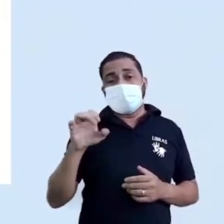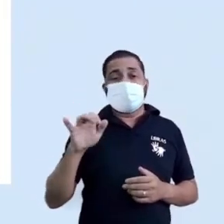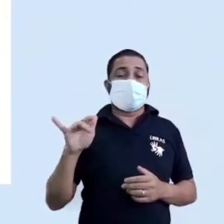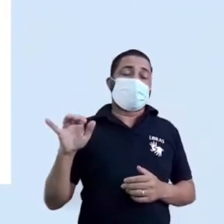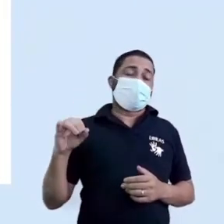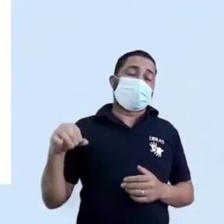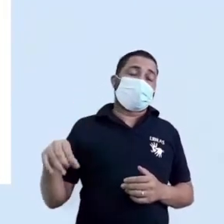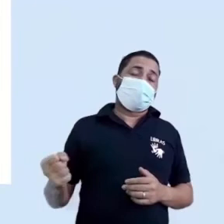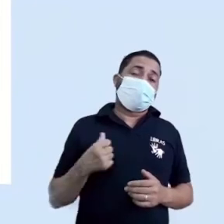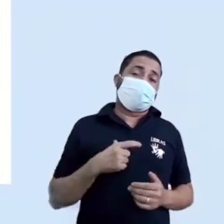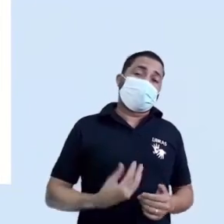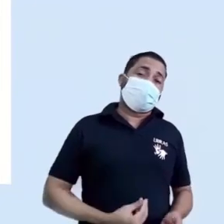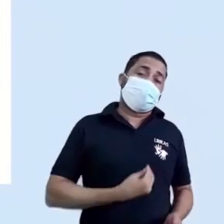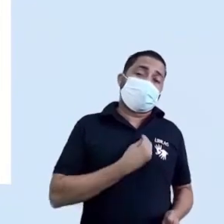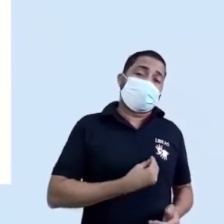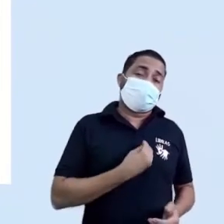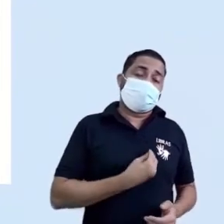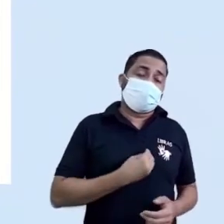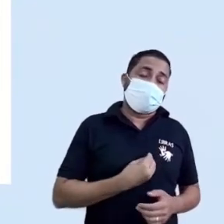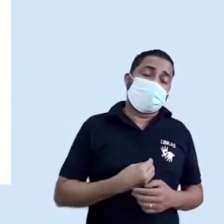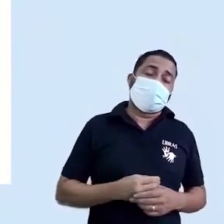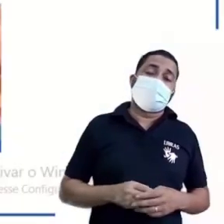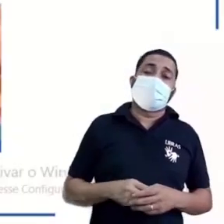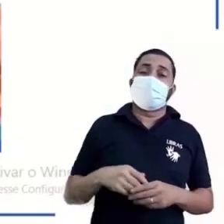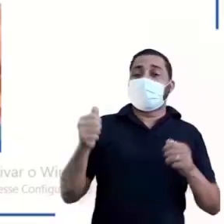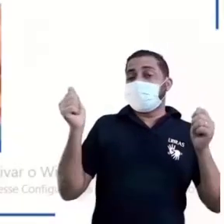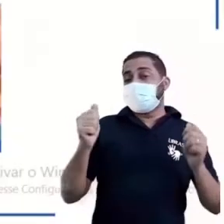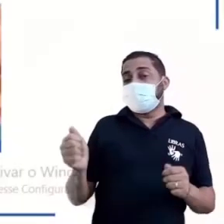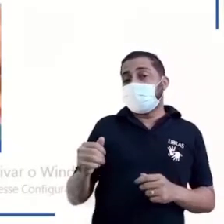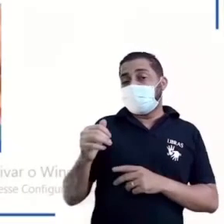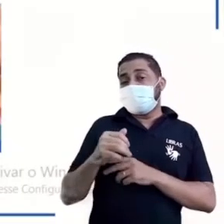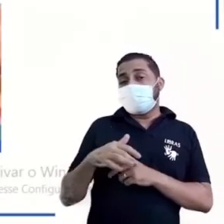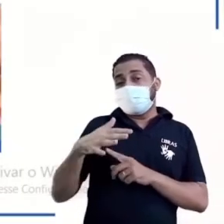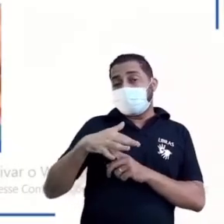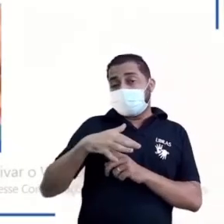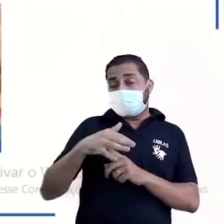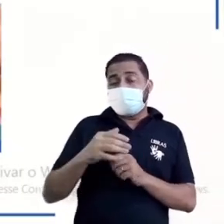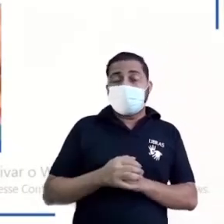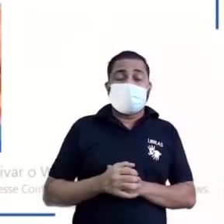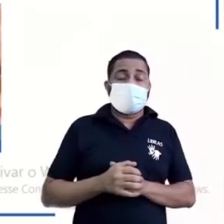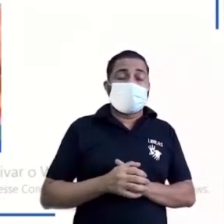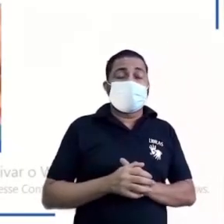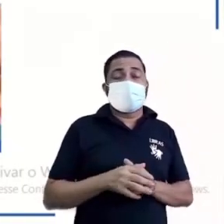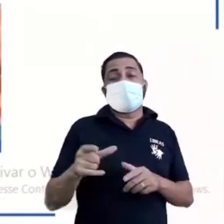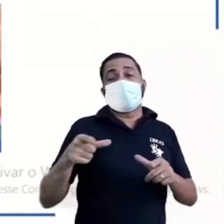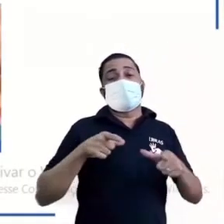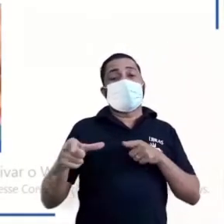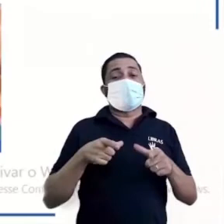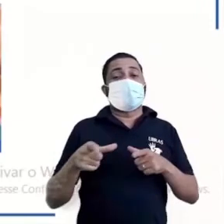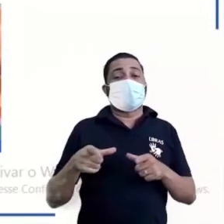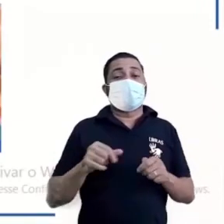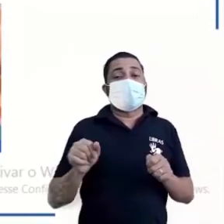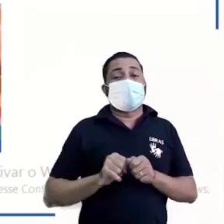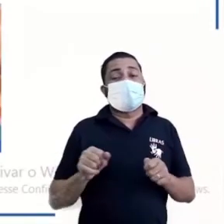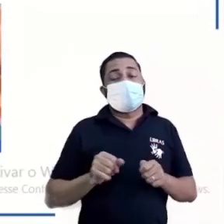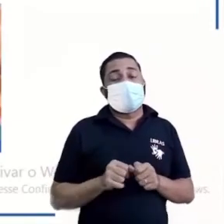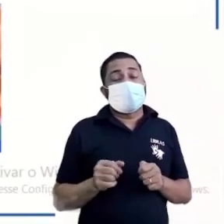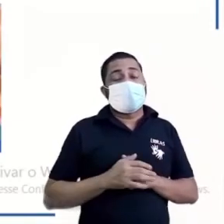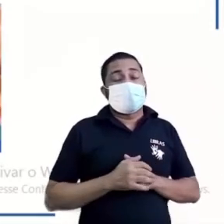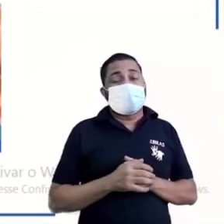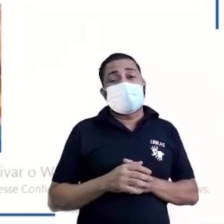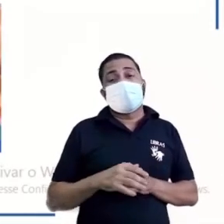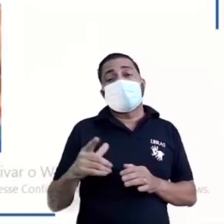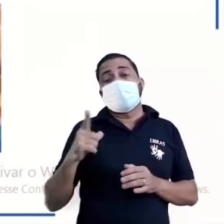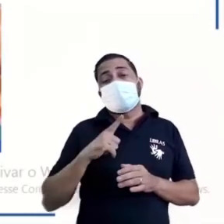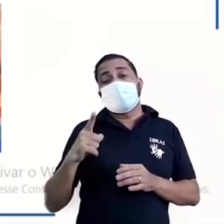está presente na nossa FENEARTE, né? É muito importante o trabalho que eles fazem, né? A xilogravura, que é feita em madeira.